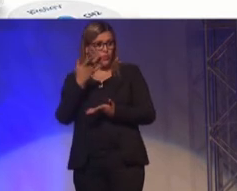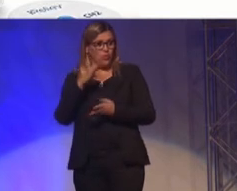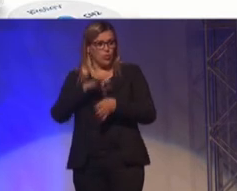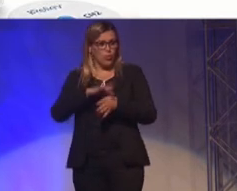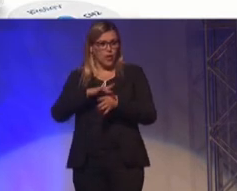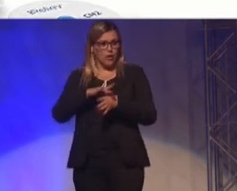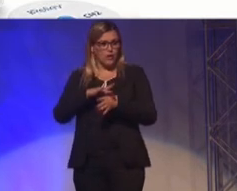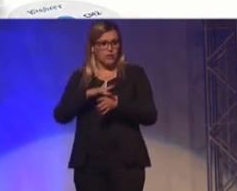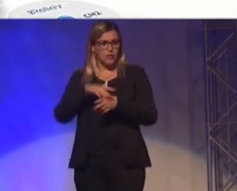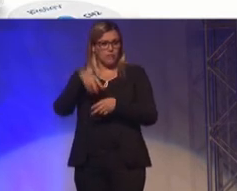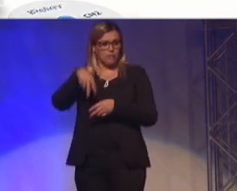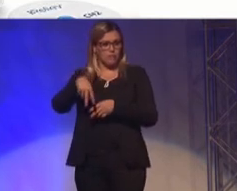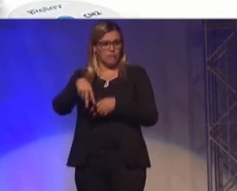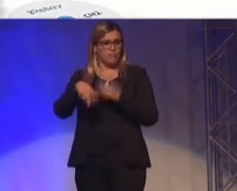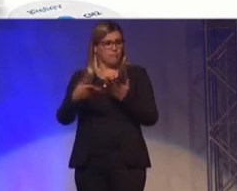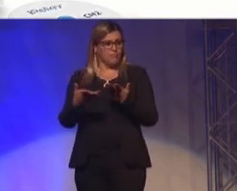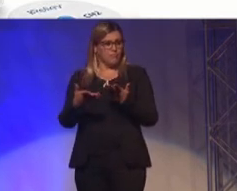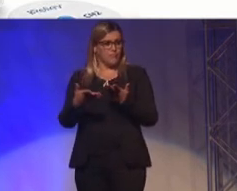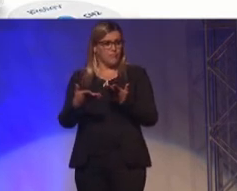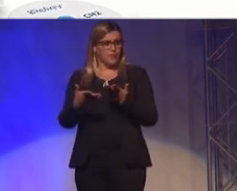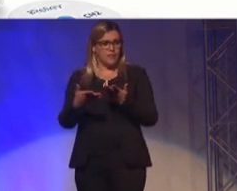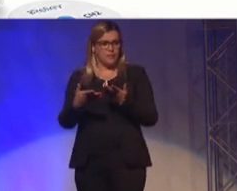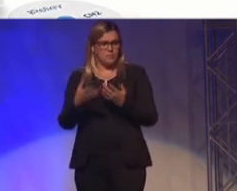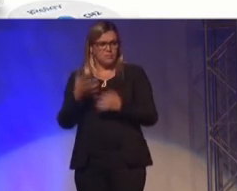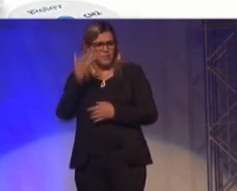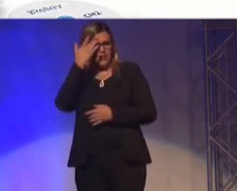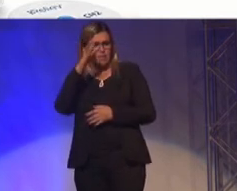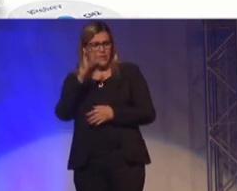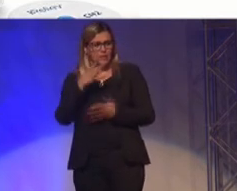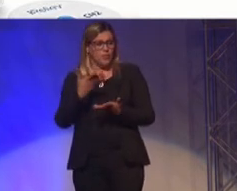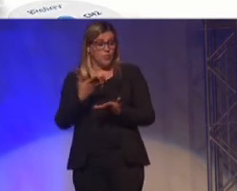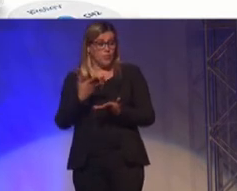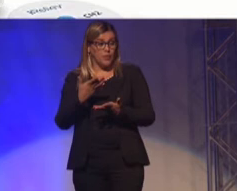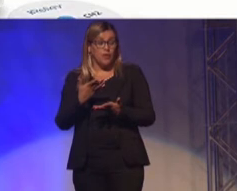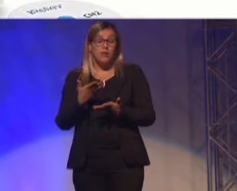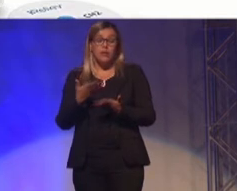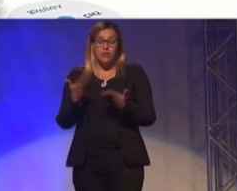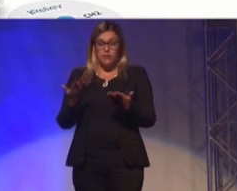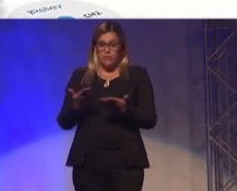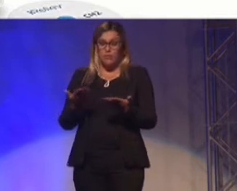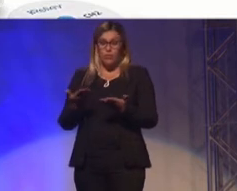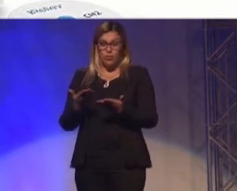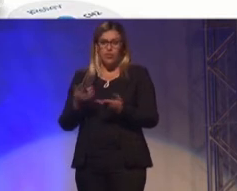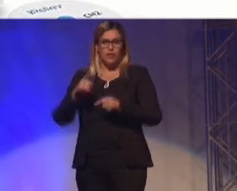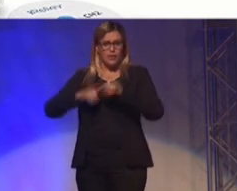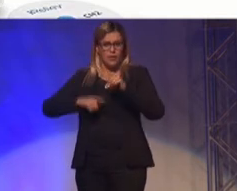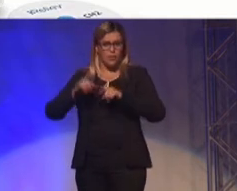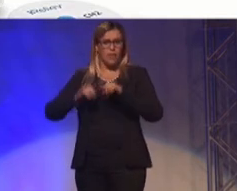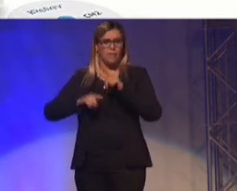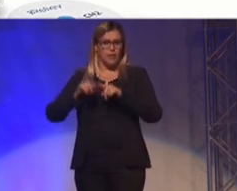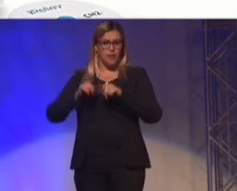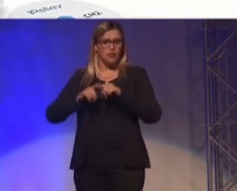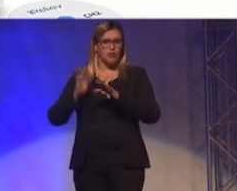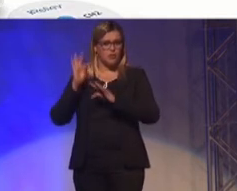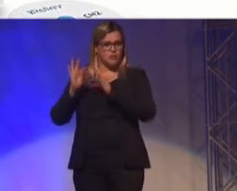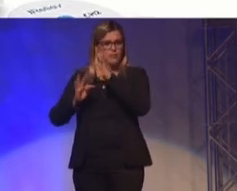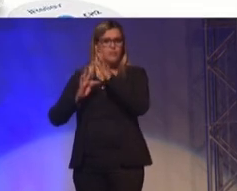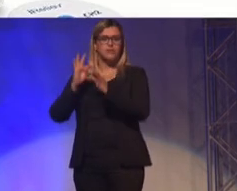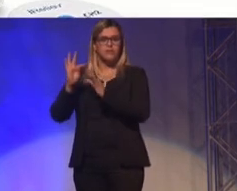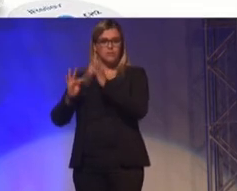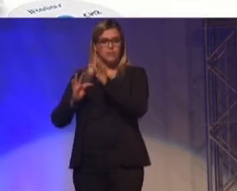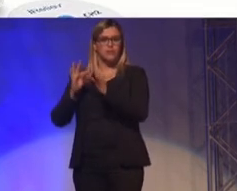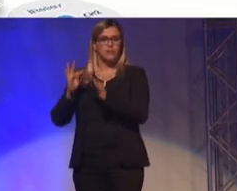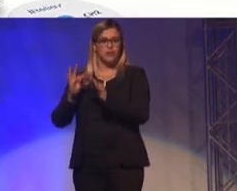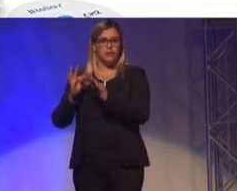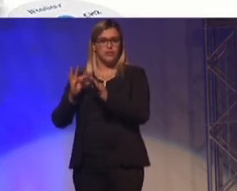totalmente imobilizado ali, coitado, né? Dá uma certa insegurança. E hoje, né, os equipamentos que já são aí